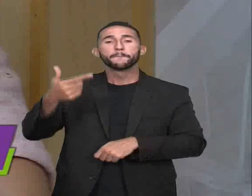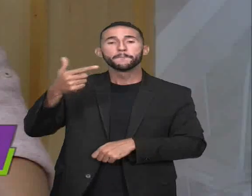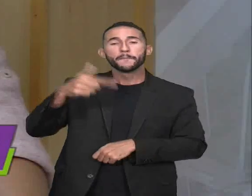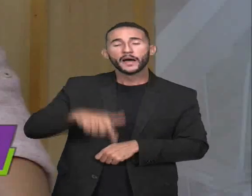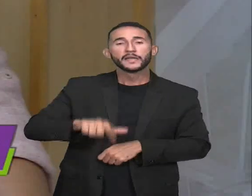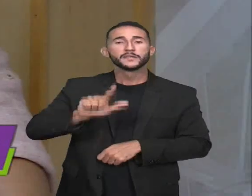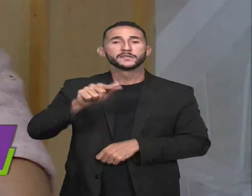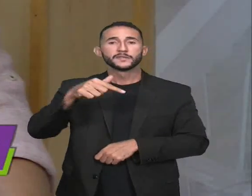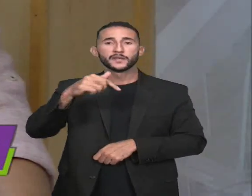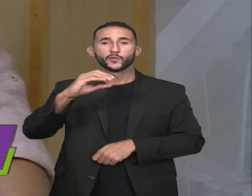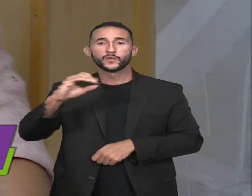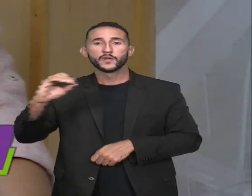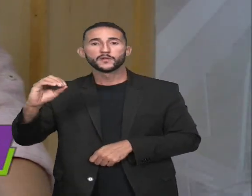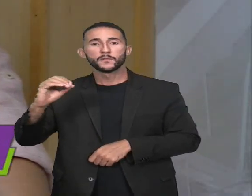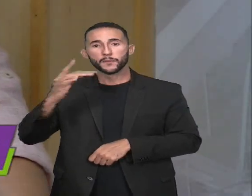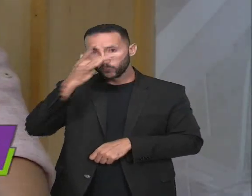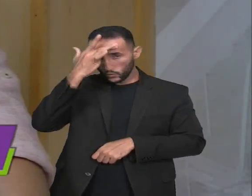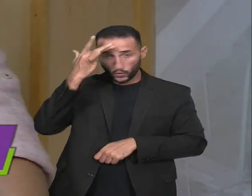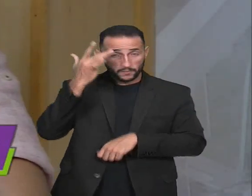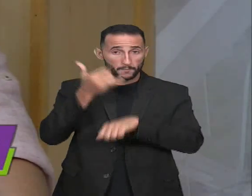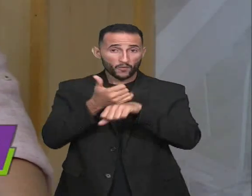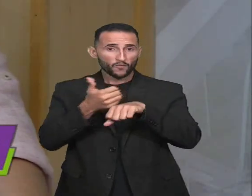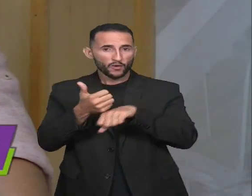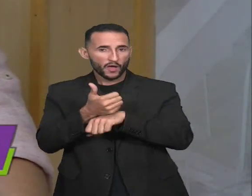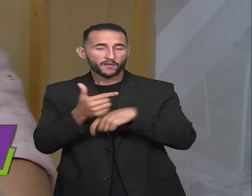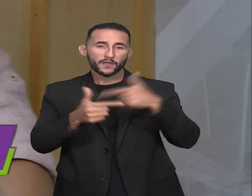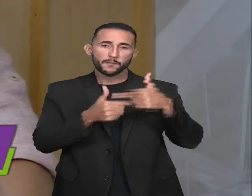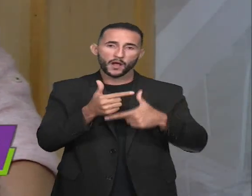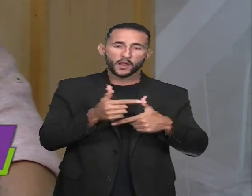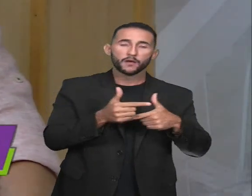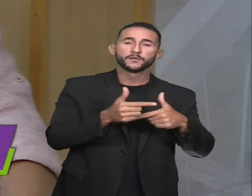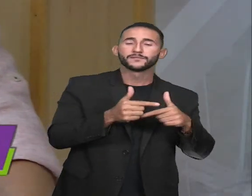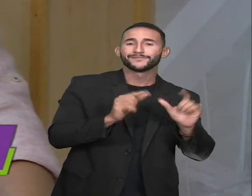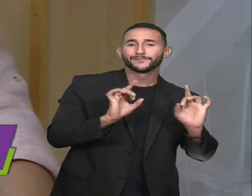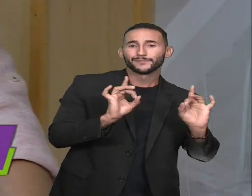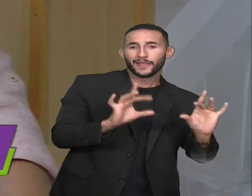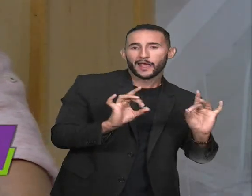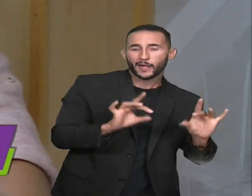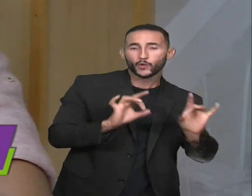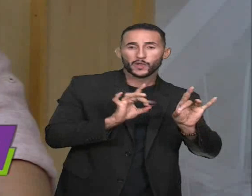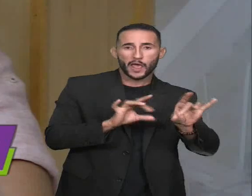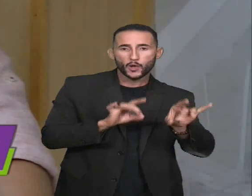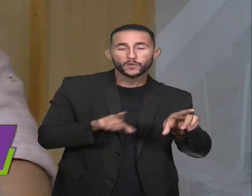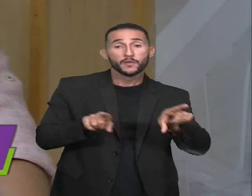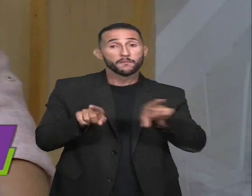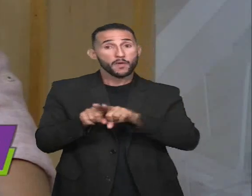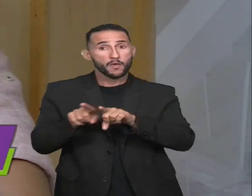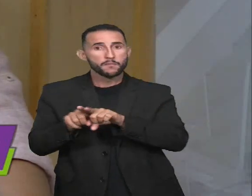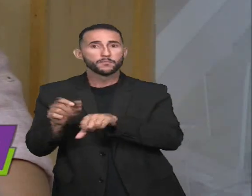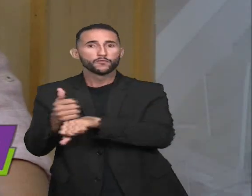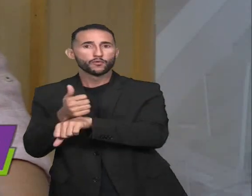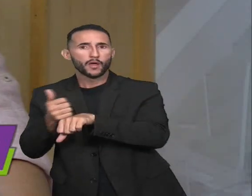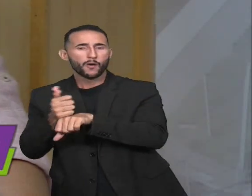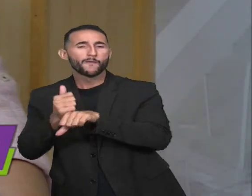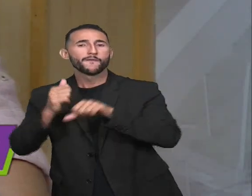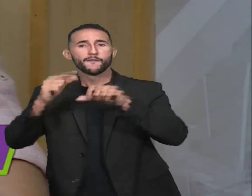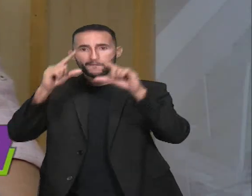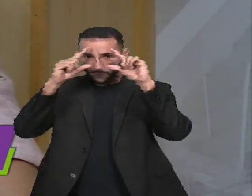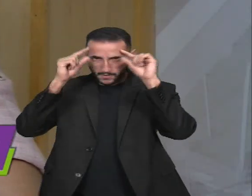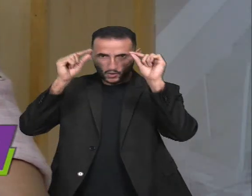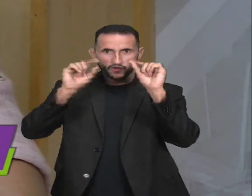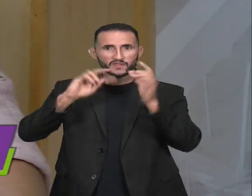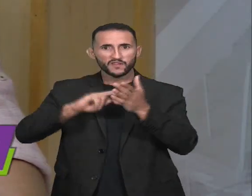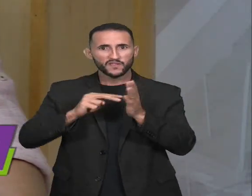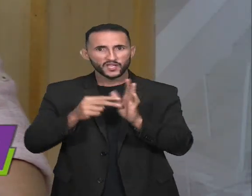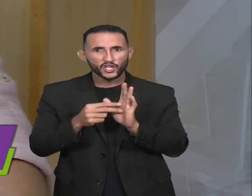profissionais da enfermagem entre enfermeiros e técnicos Então não é só construir e colocar o equipamento e inaugurar você